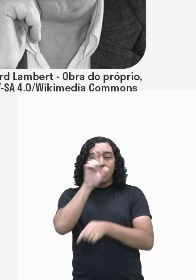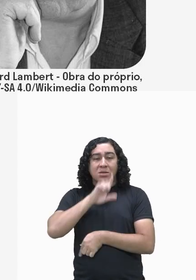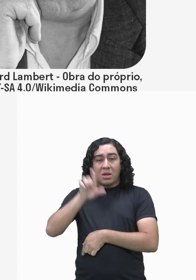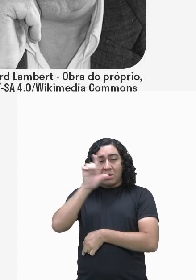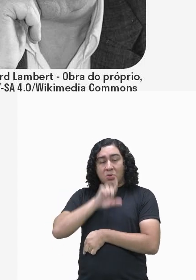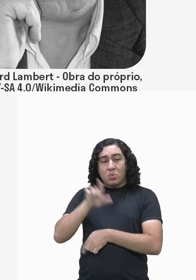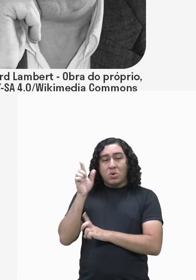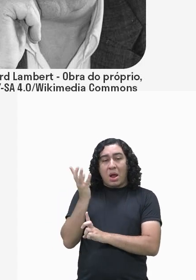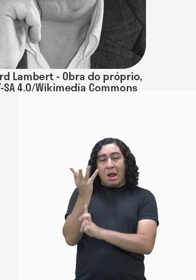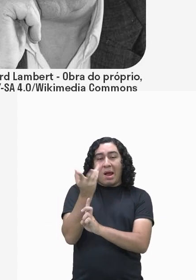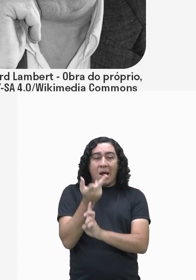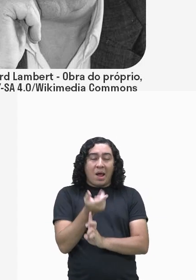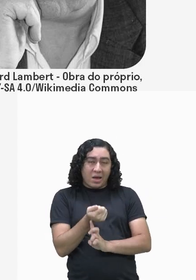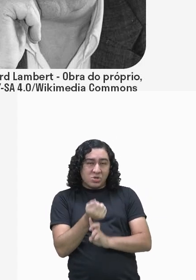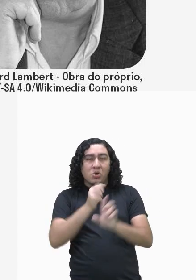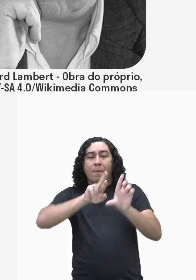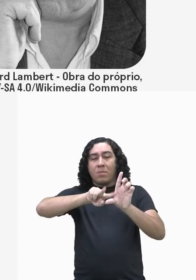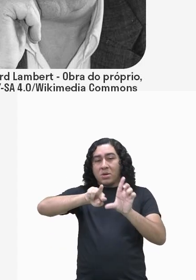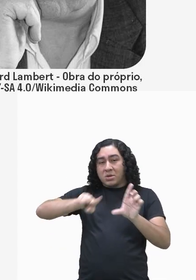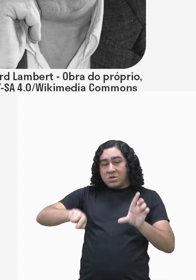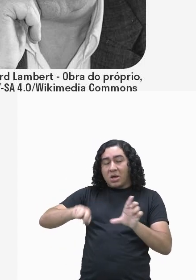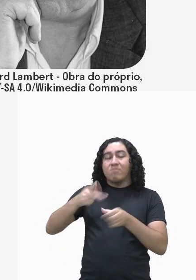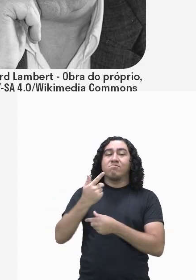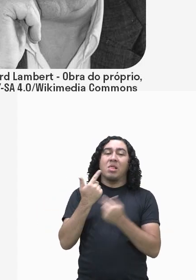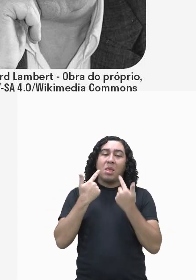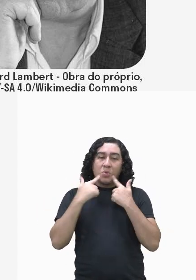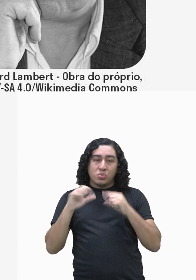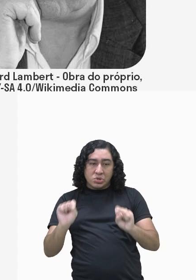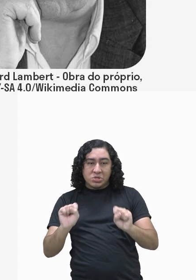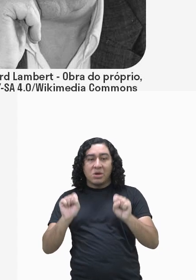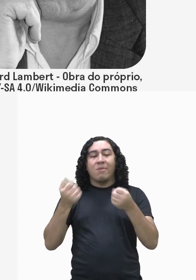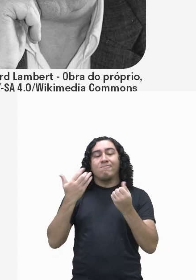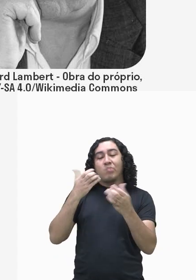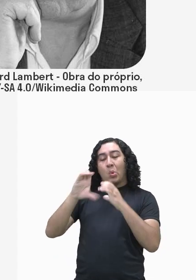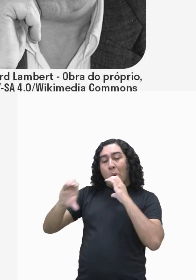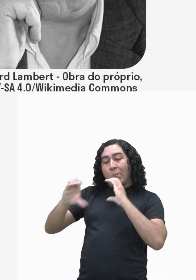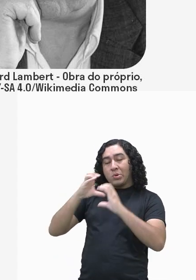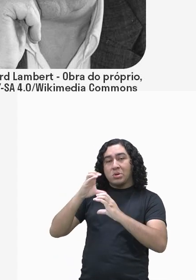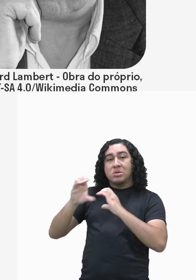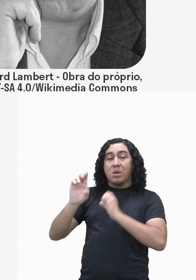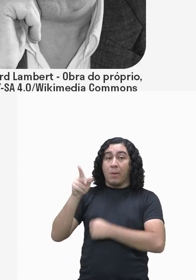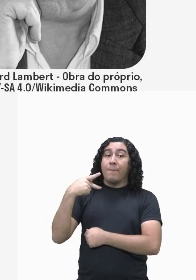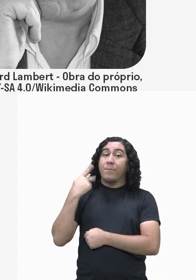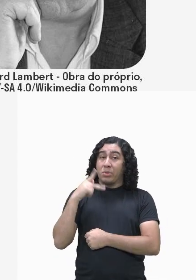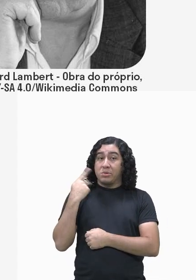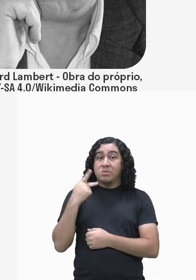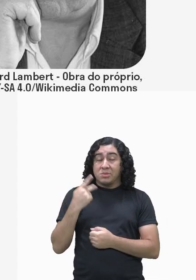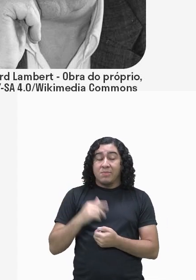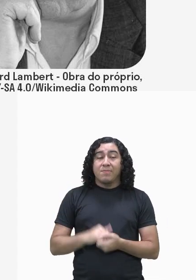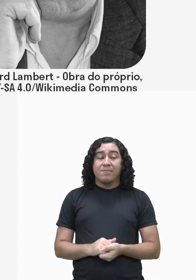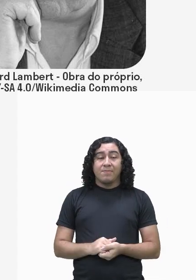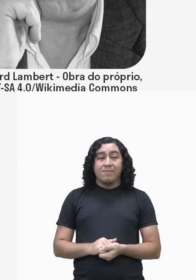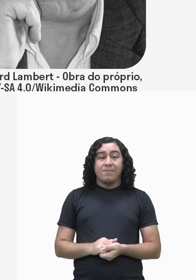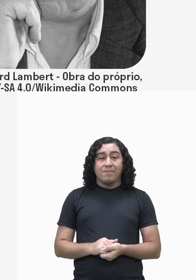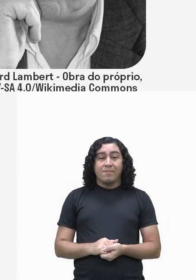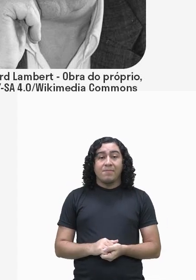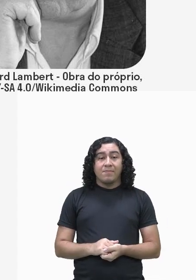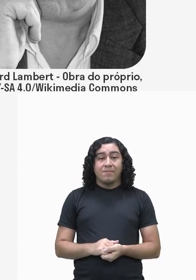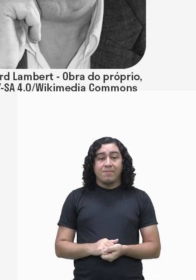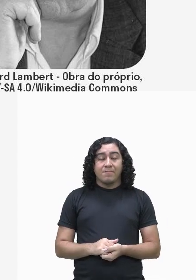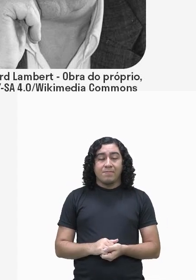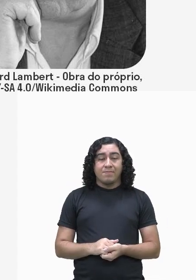literatura, arte, mídia, linguística, comunicação e